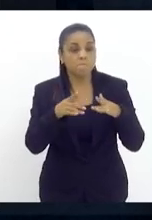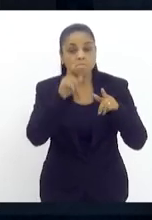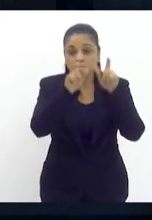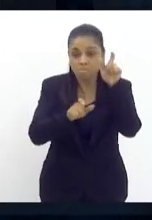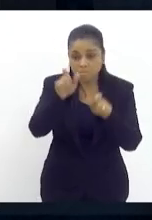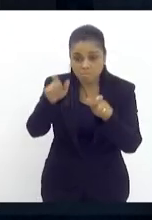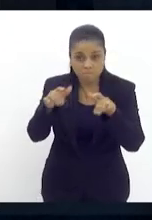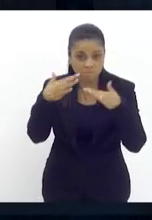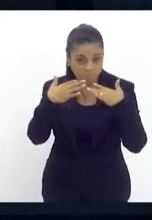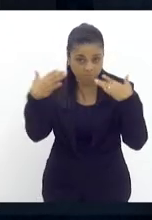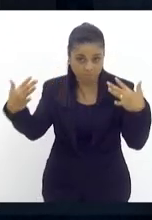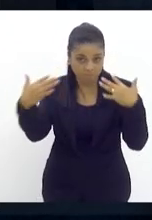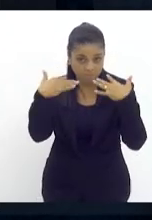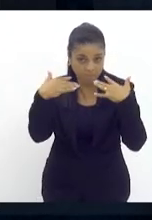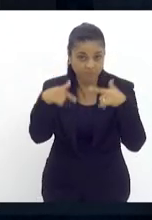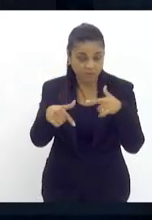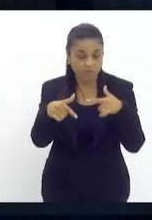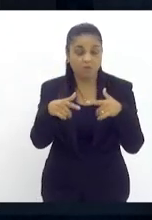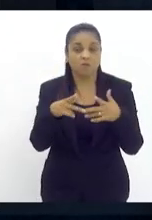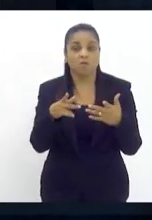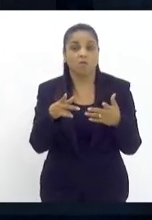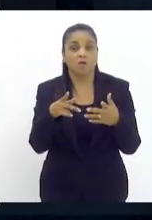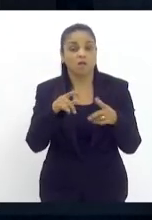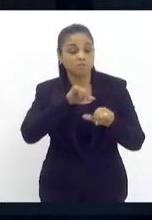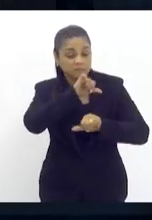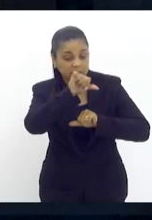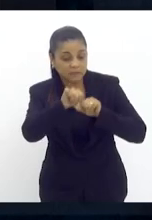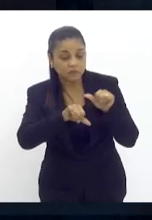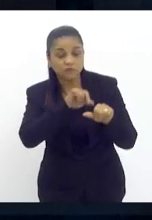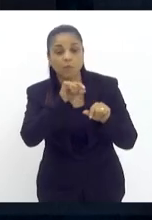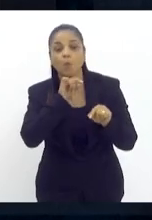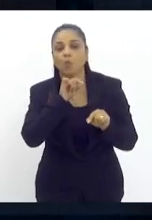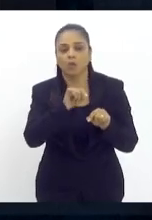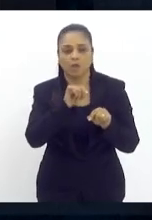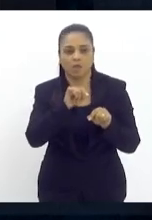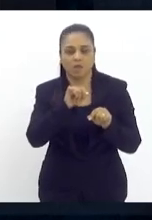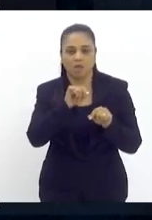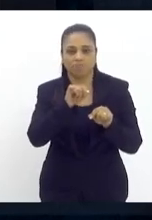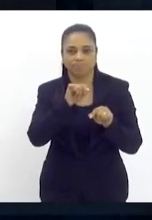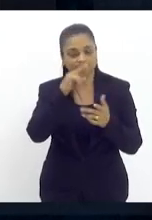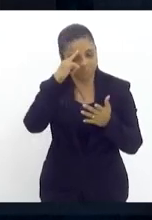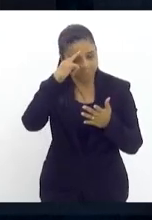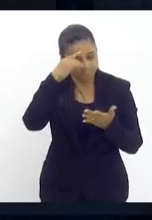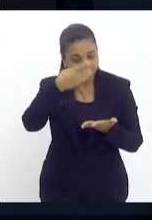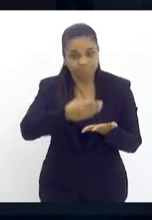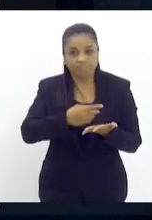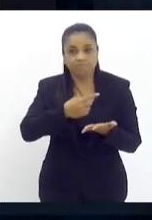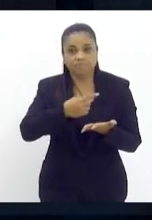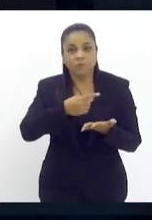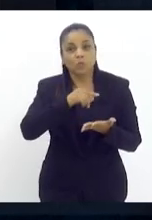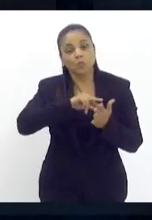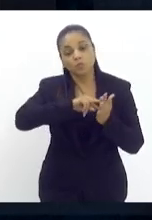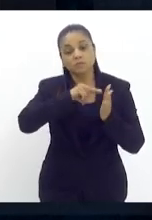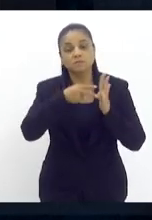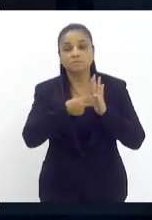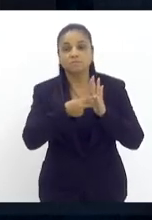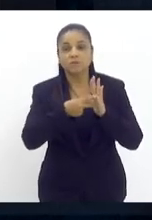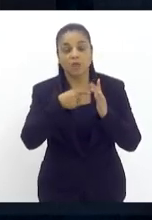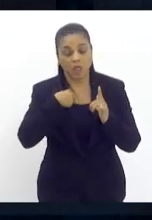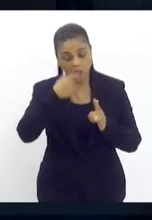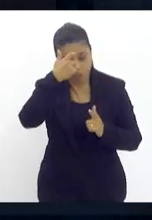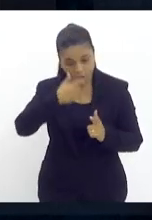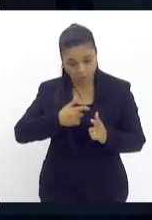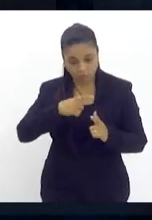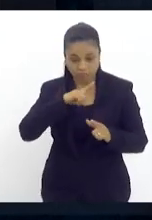Só que essa potestas, ela precisa se transformar em autoritas. Ou seja, uma vez que eu